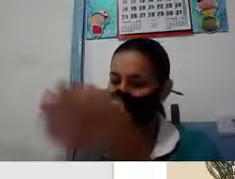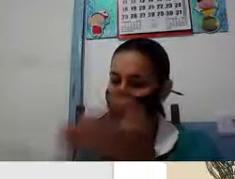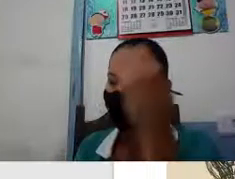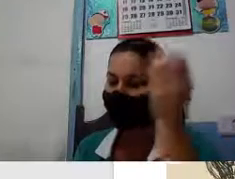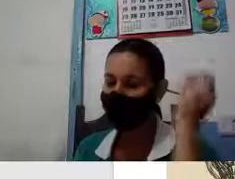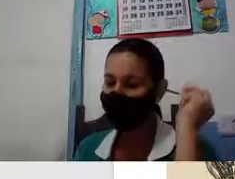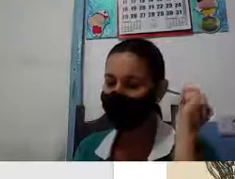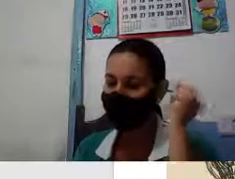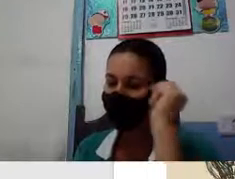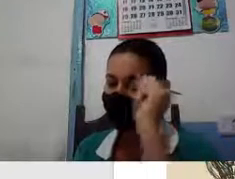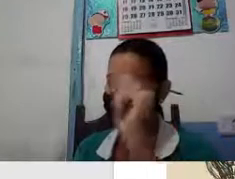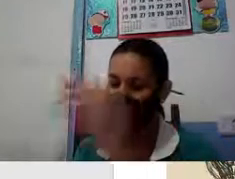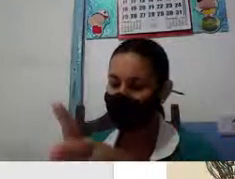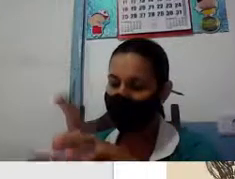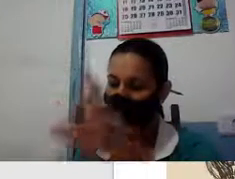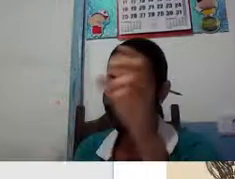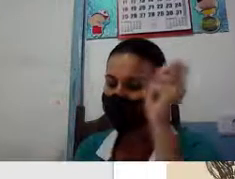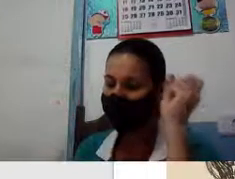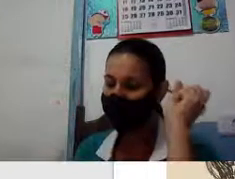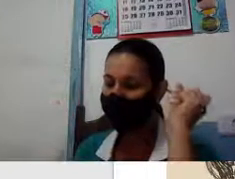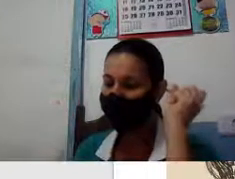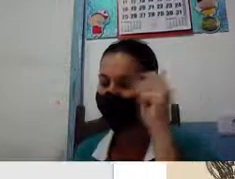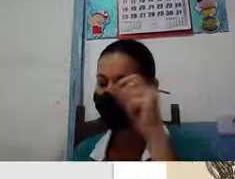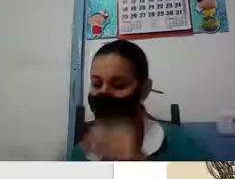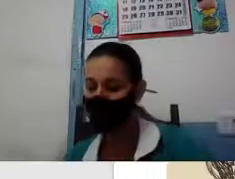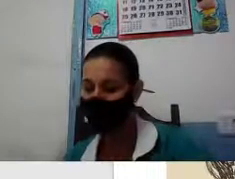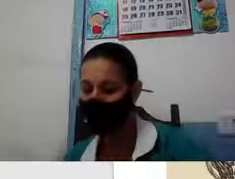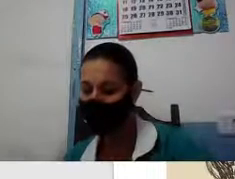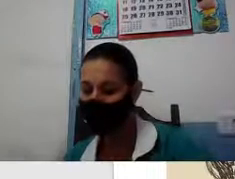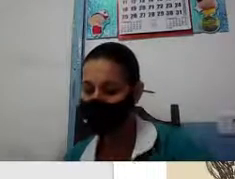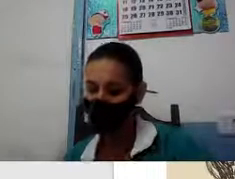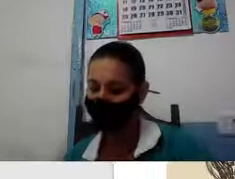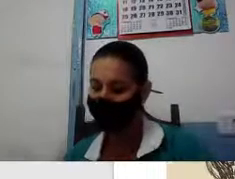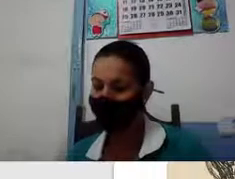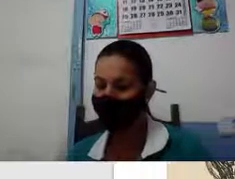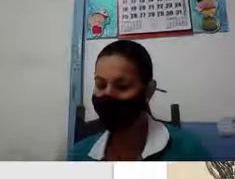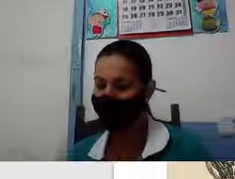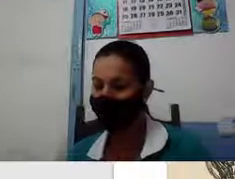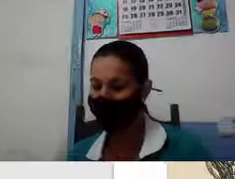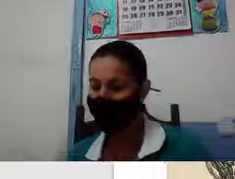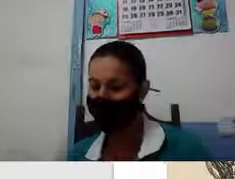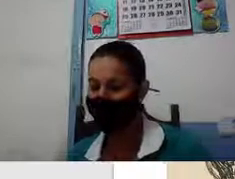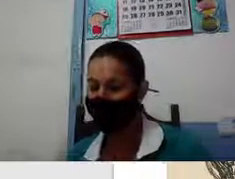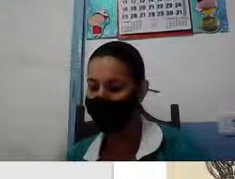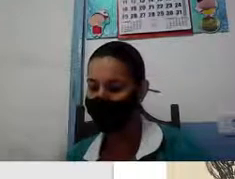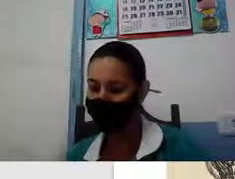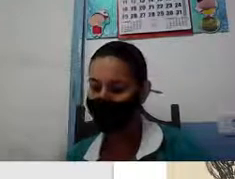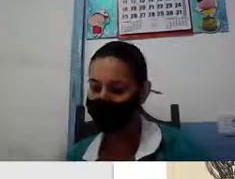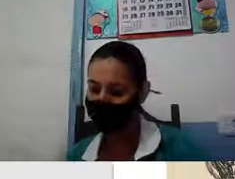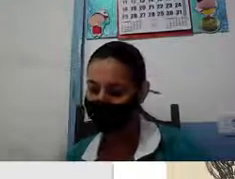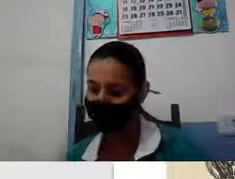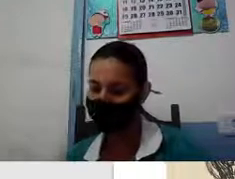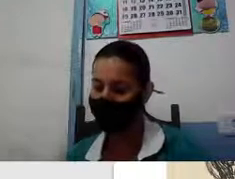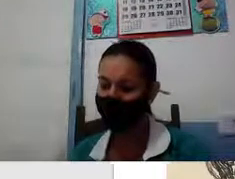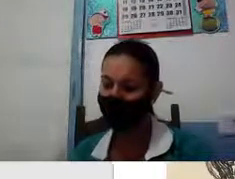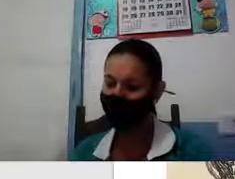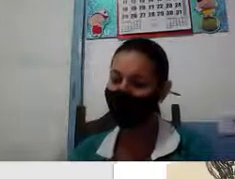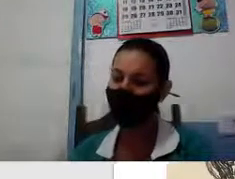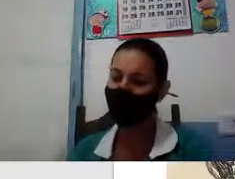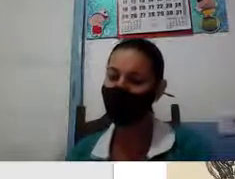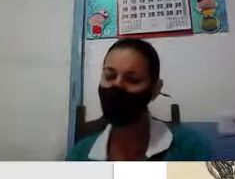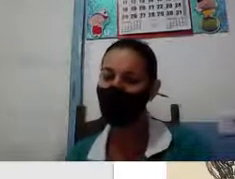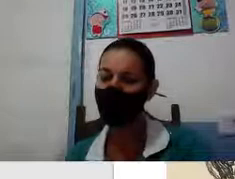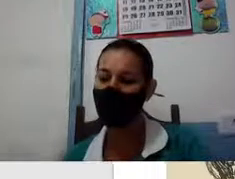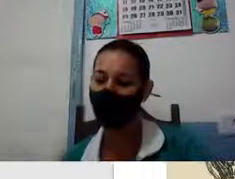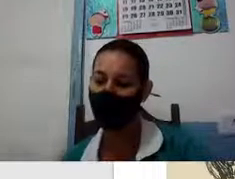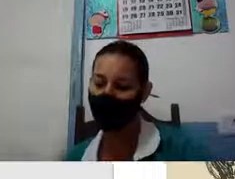aí brasileiros, então, nós temos o Bento Teixeira e o Manuel Botelho de Oliveira, Frei Manuel de Santa Maria de Itaparica,